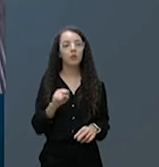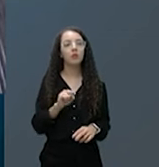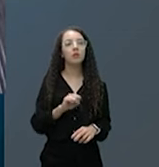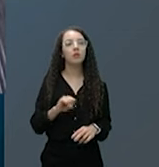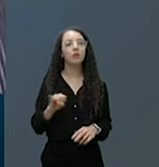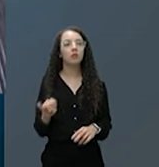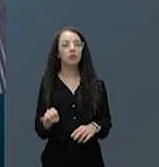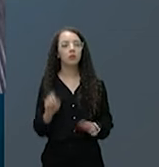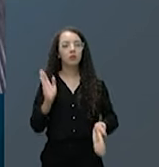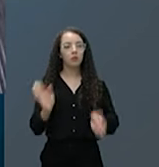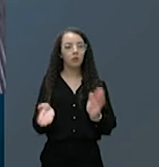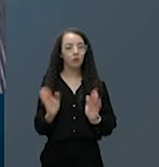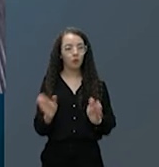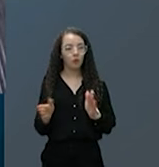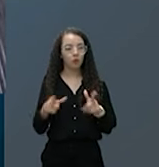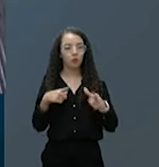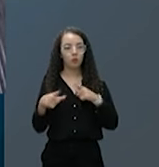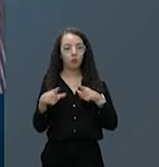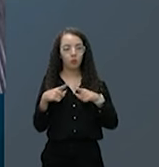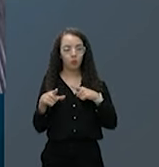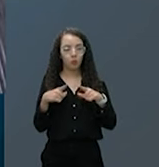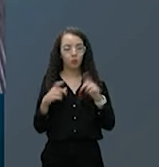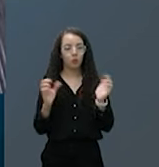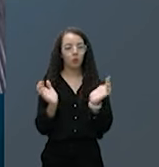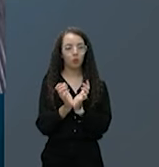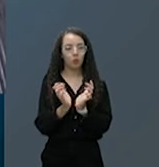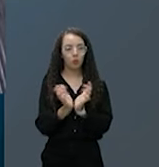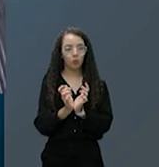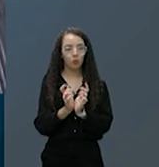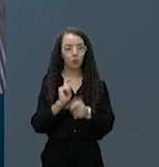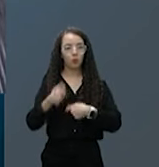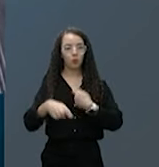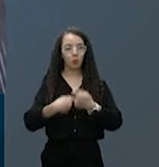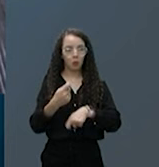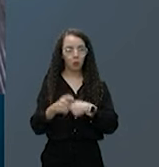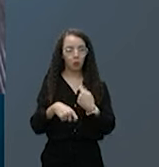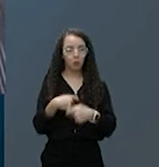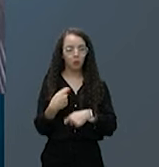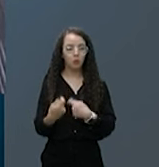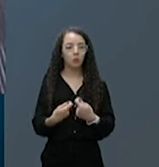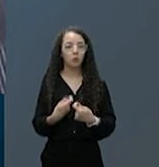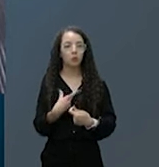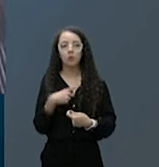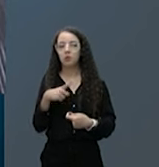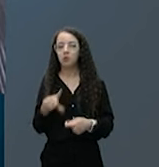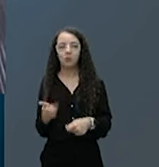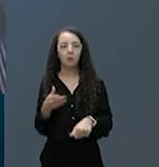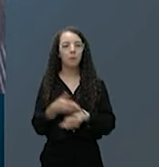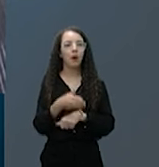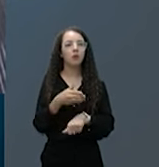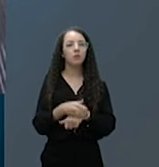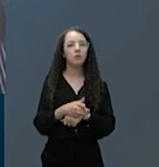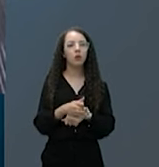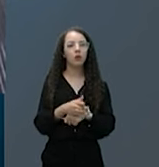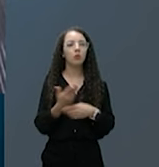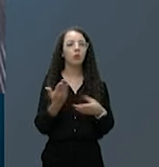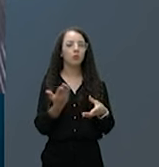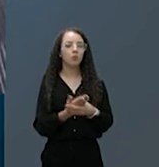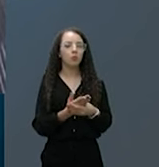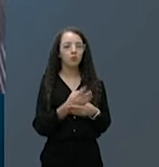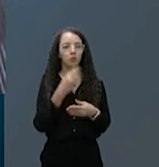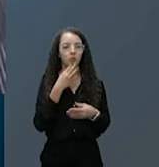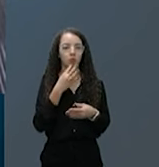empresa integrante do grupo econômico, que não participou do processo de conhecimento. Dessa